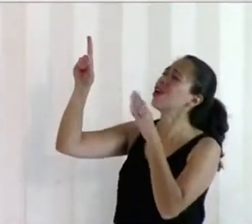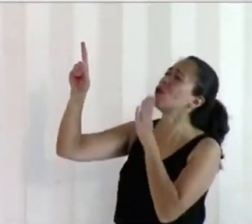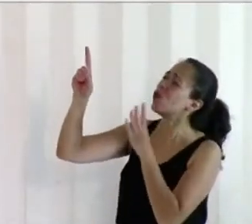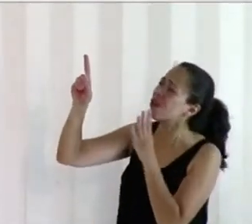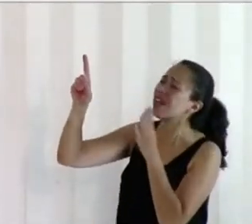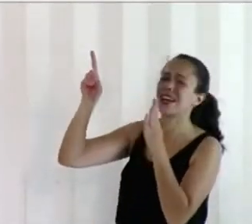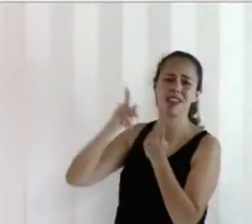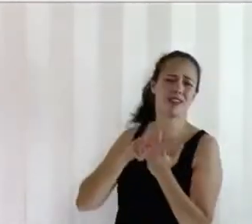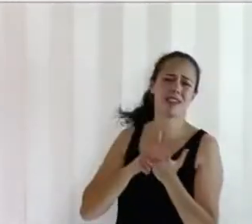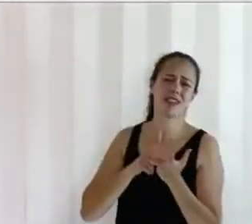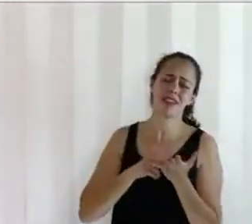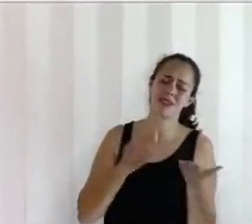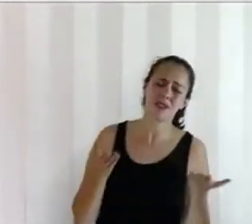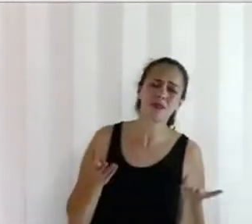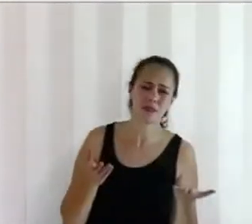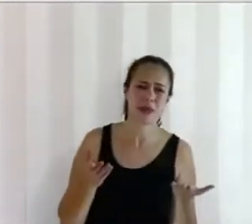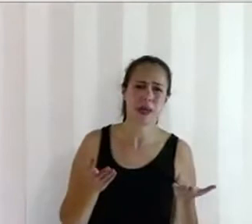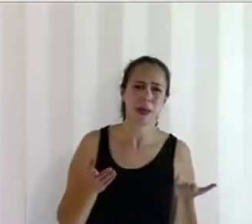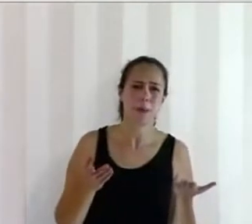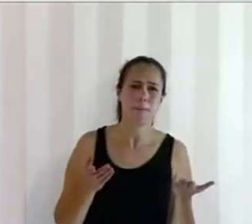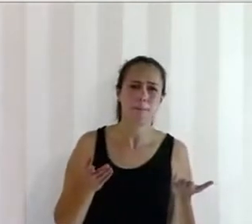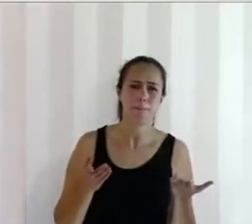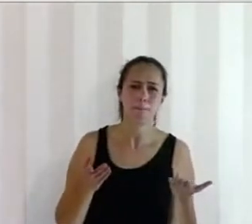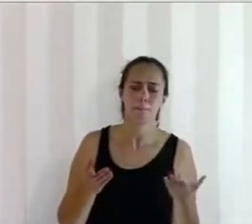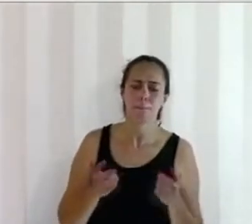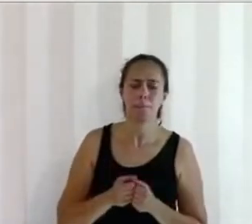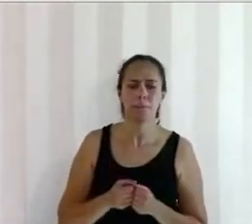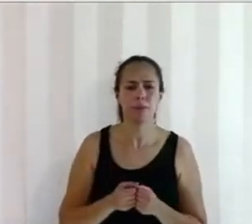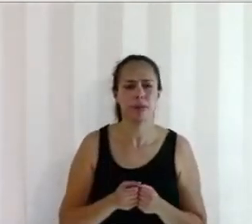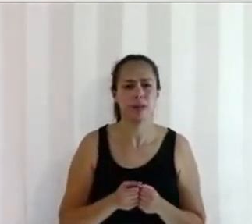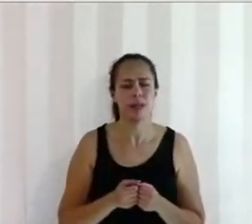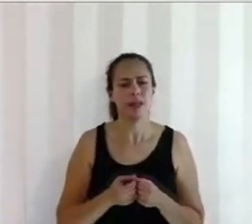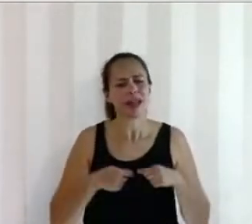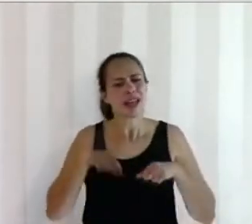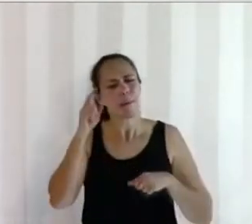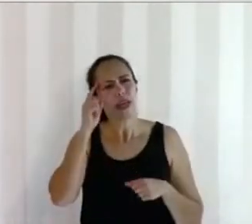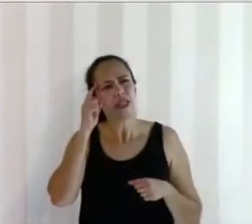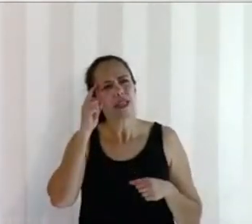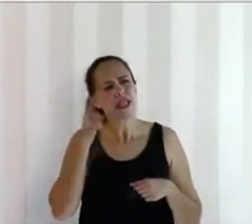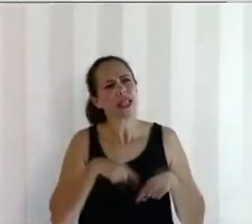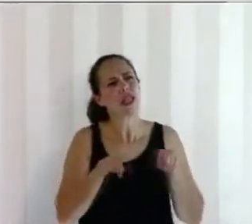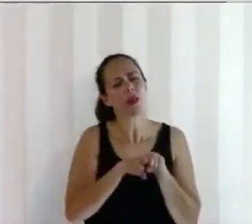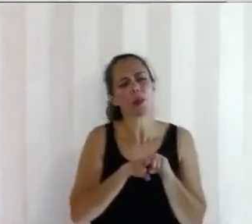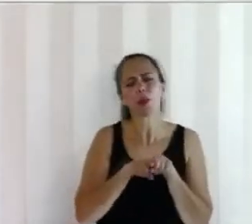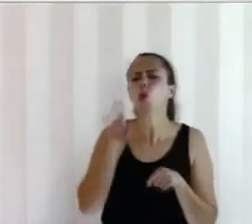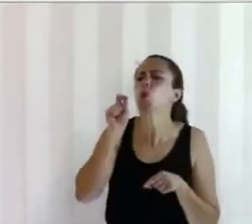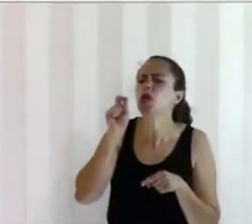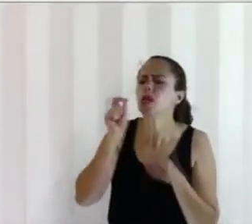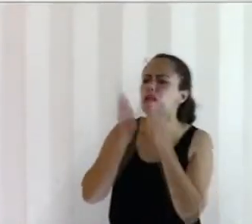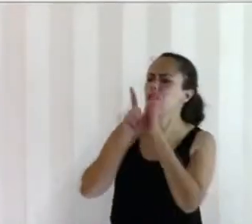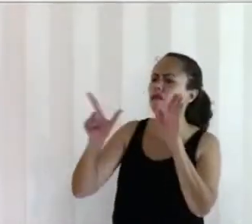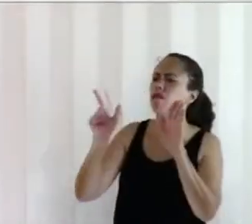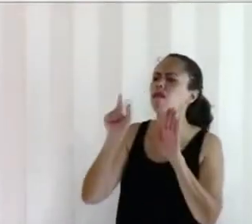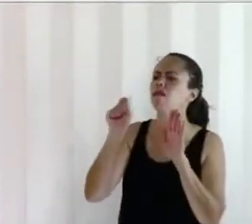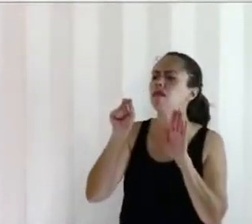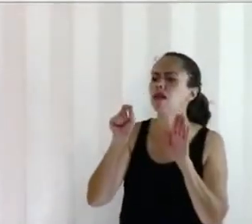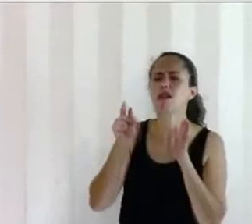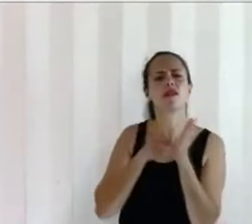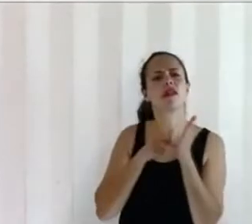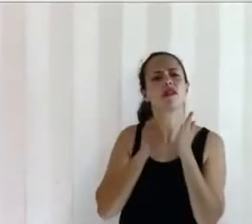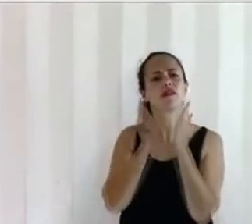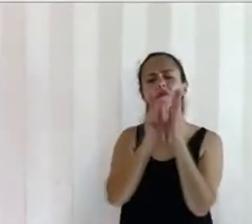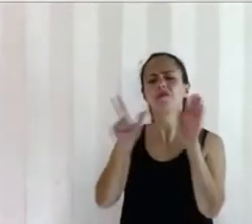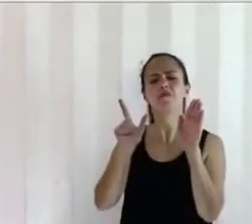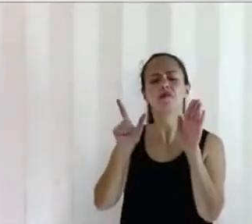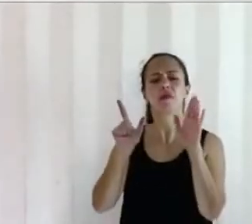lei? Lei é a instrução que nos ensina a amar a Deus de todo o nosso coração, ao próximo